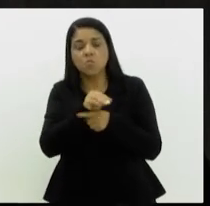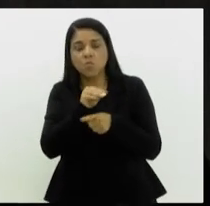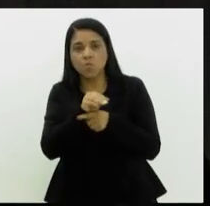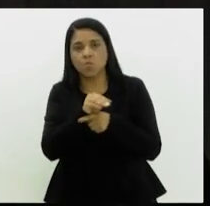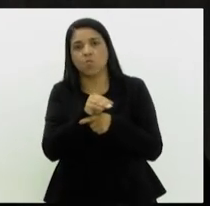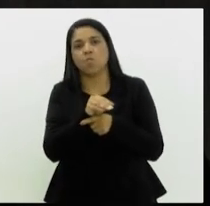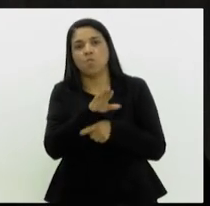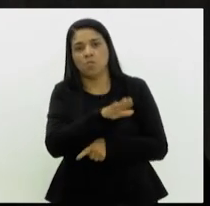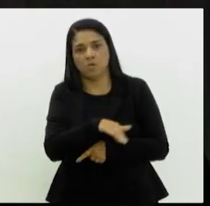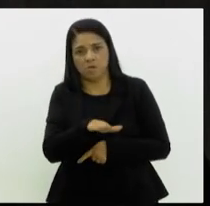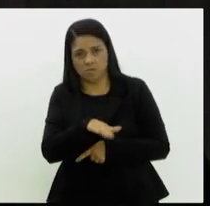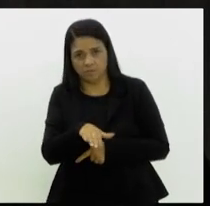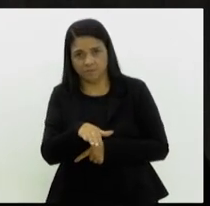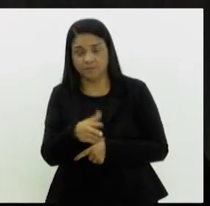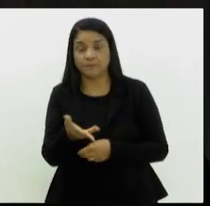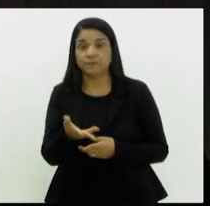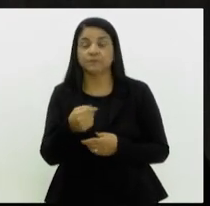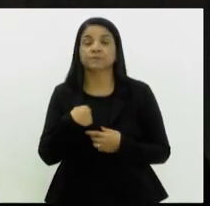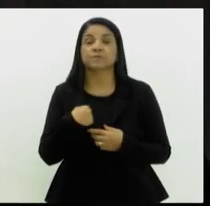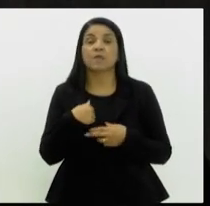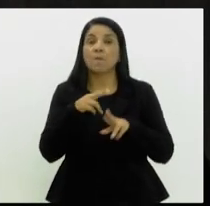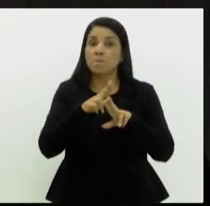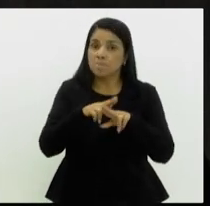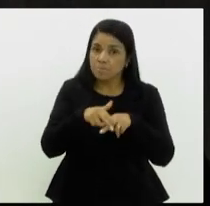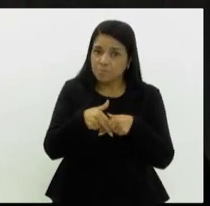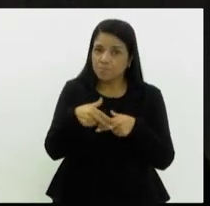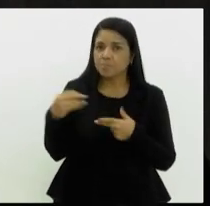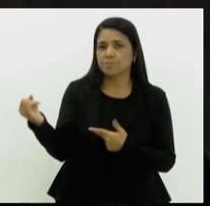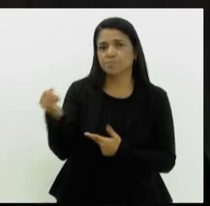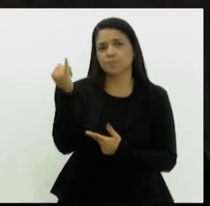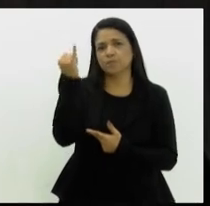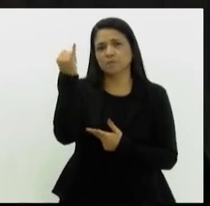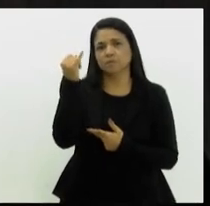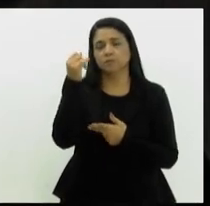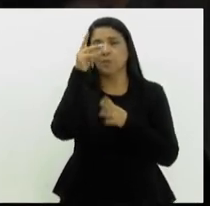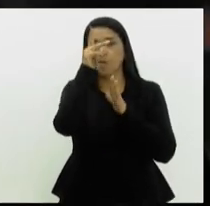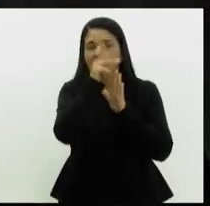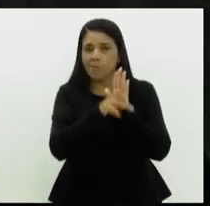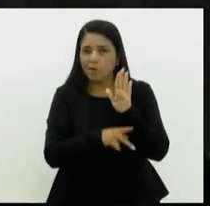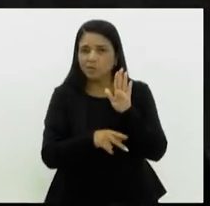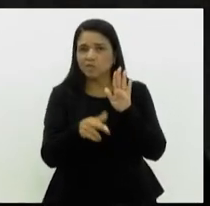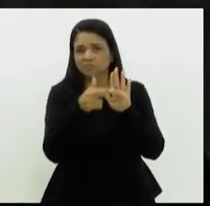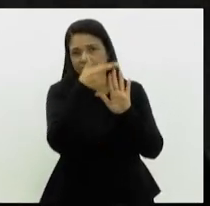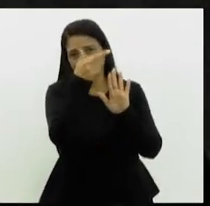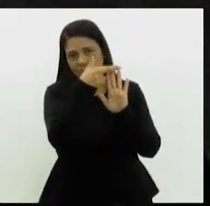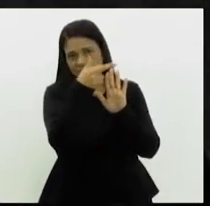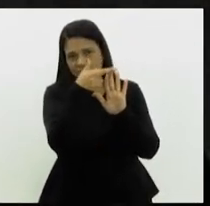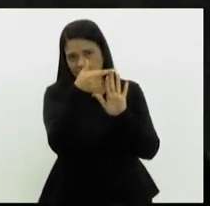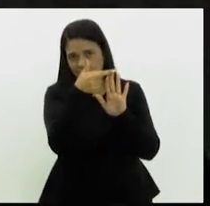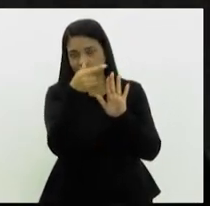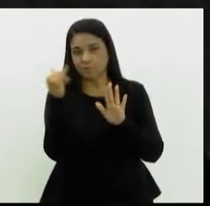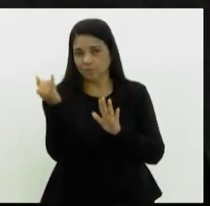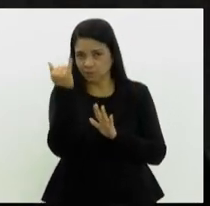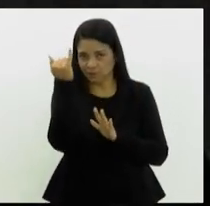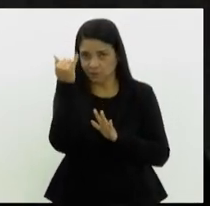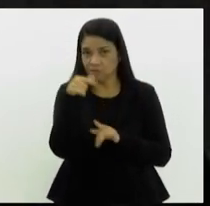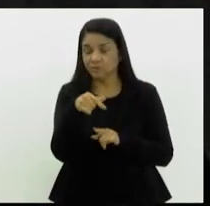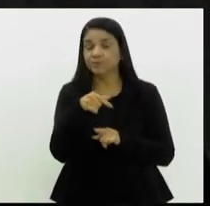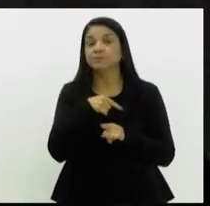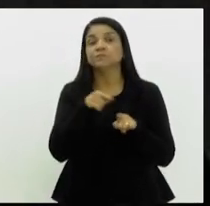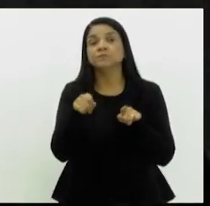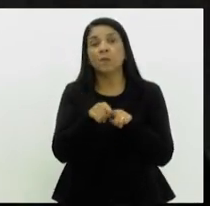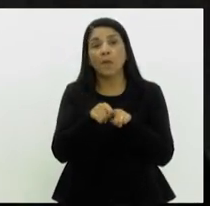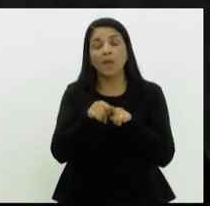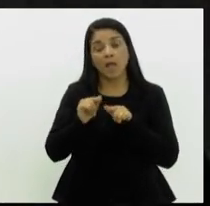criança. E é por isso que a importância desse projeto de resolução. Mas não só medidas